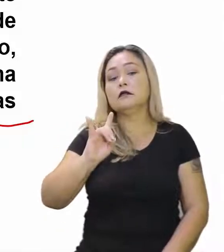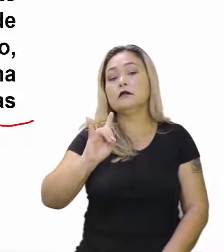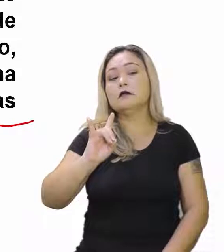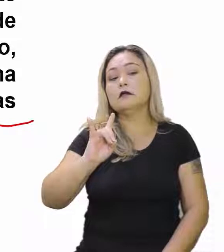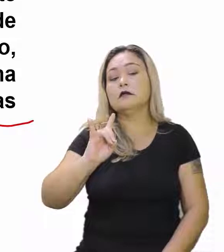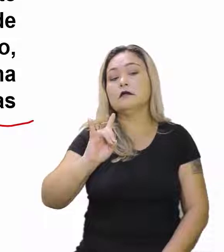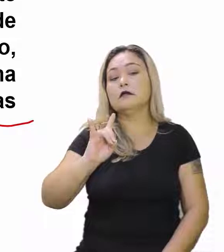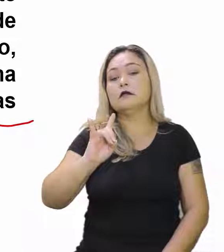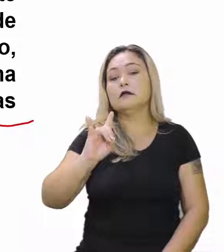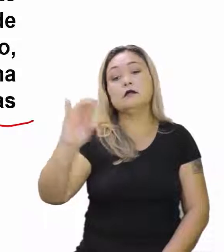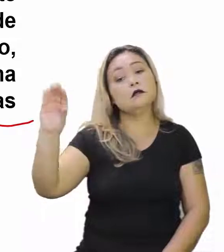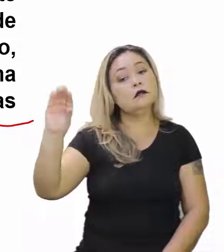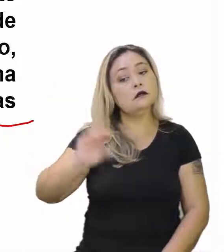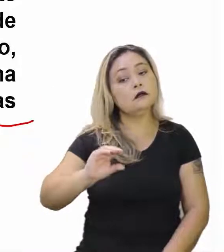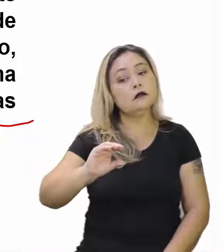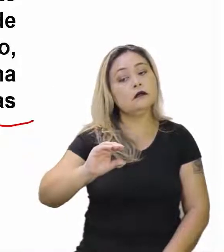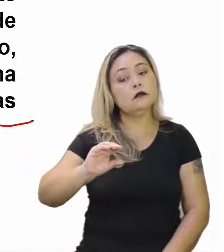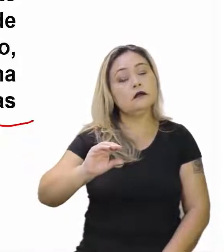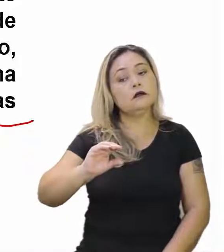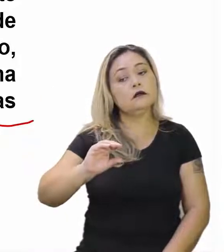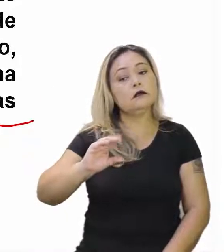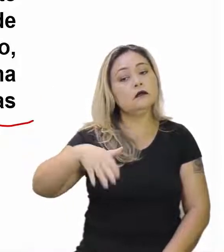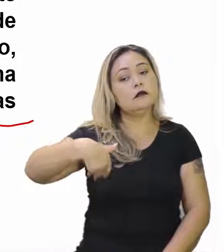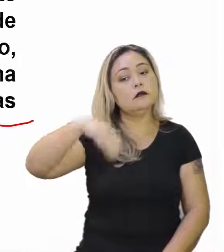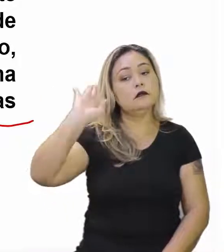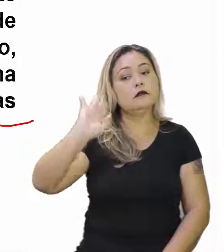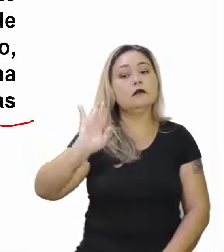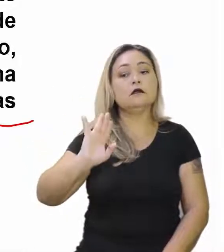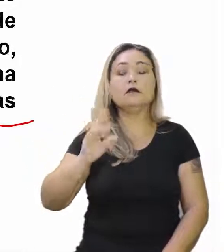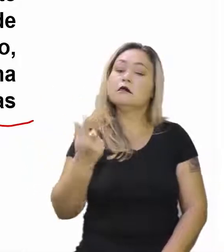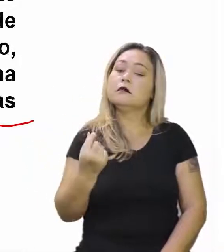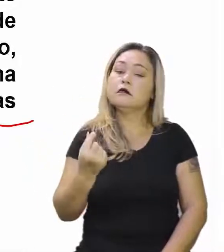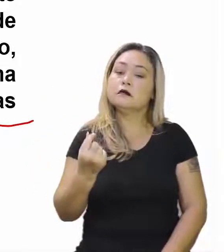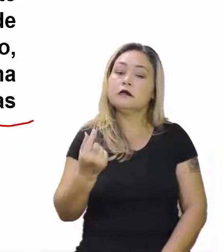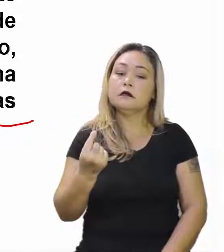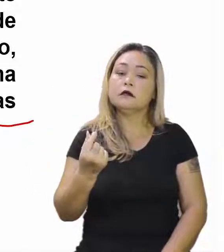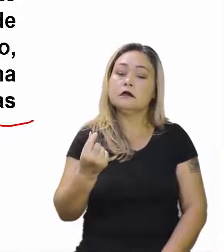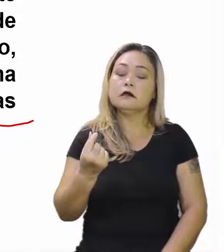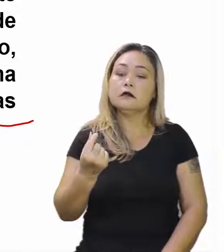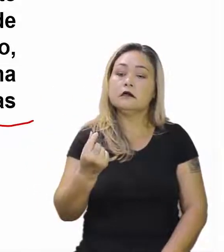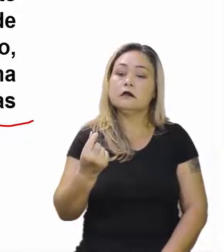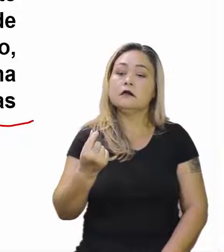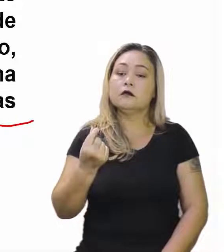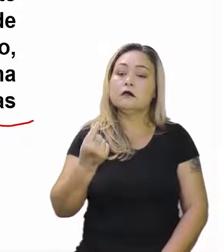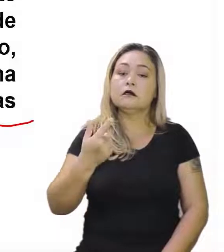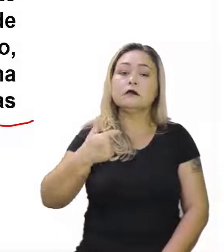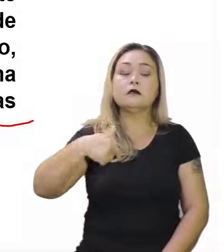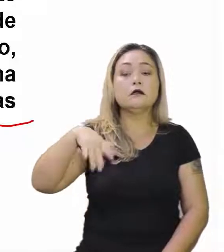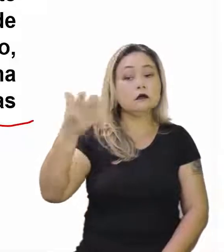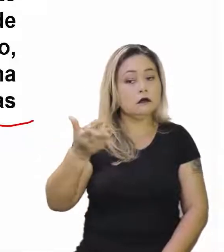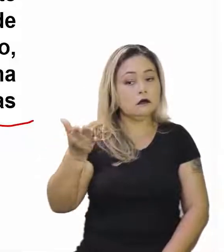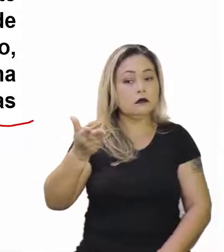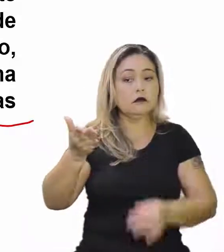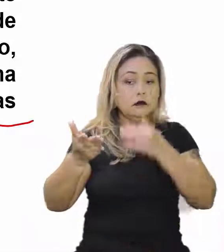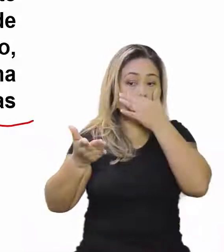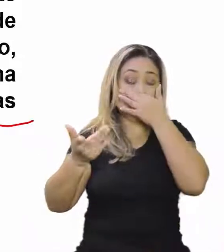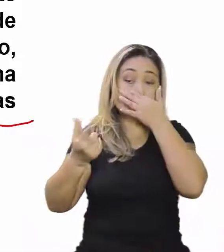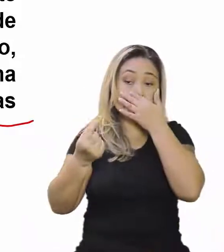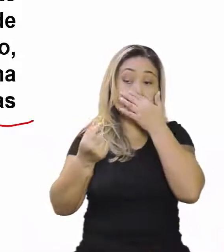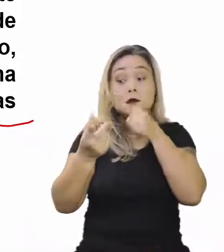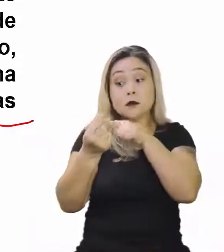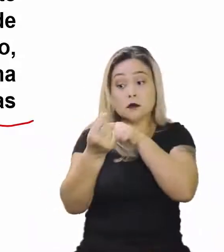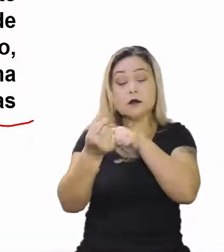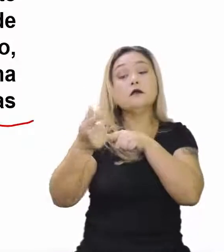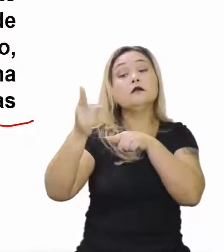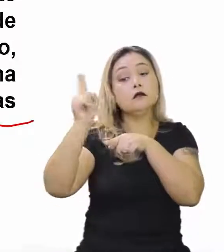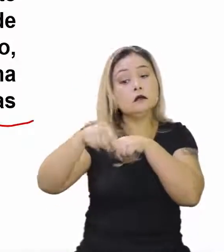valor, na época, estratosférico. Libra exterlina é ainda uma das moedas